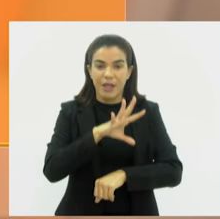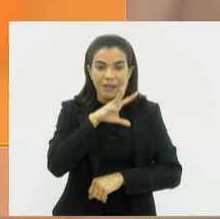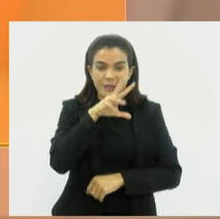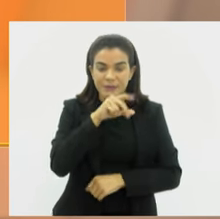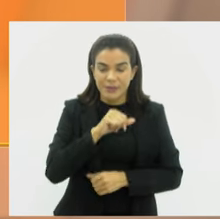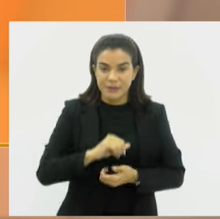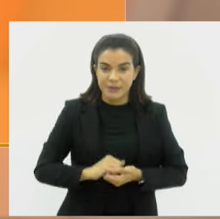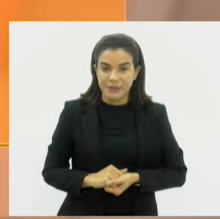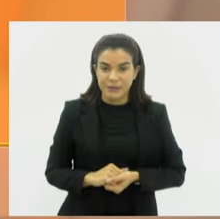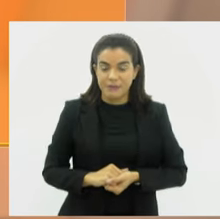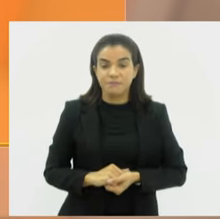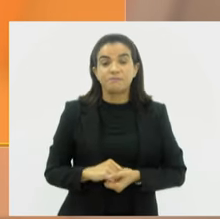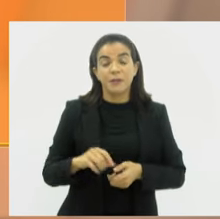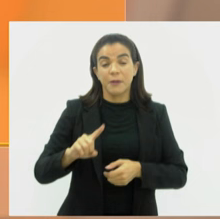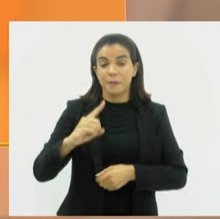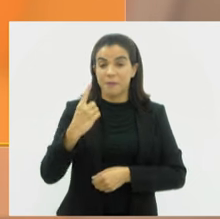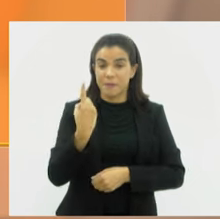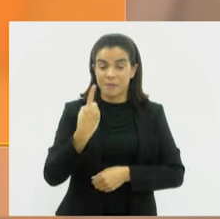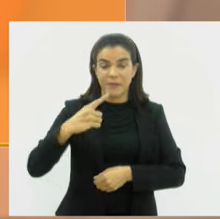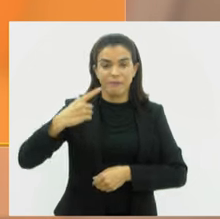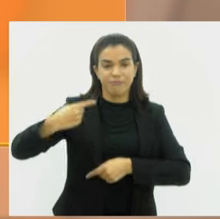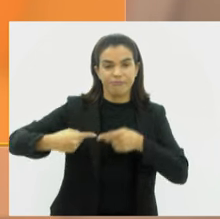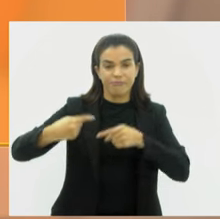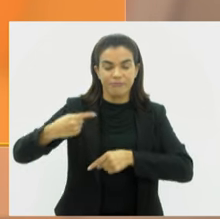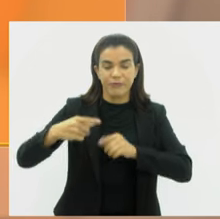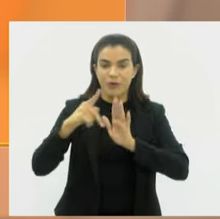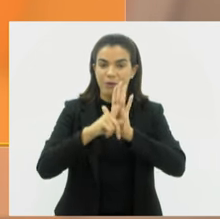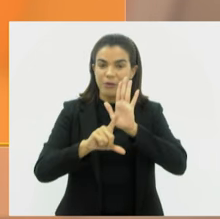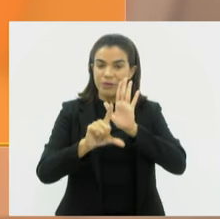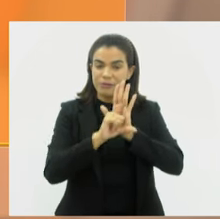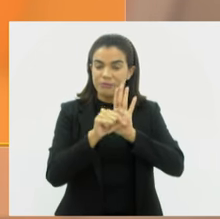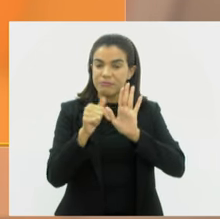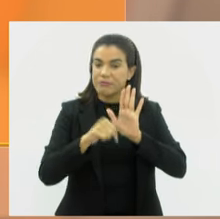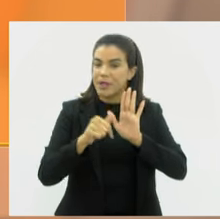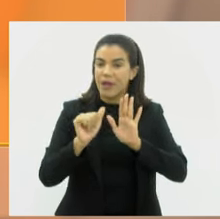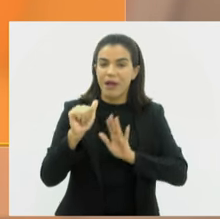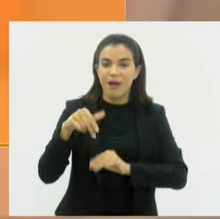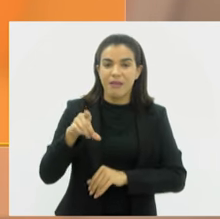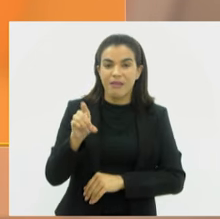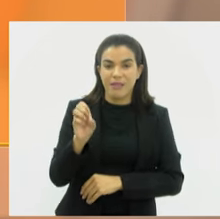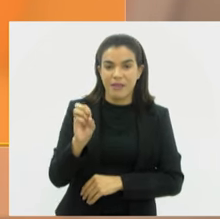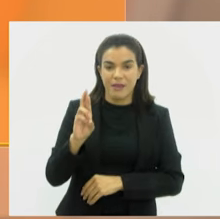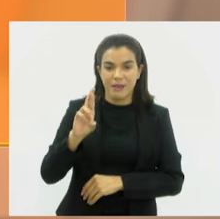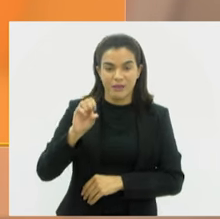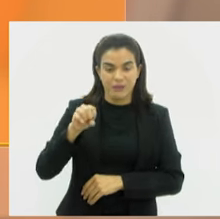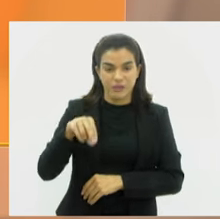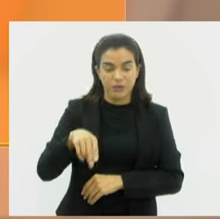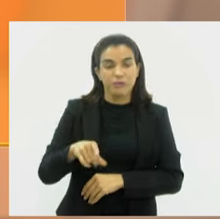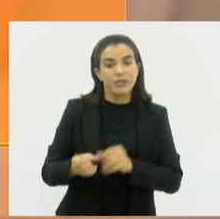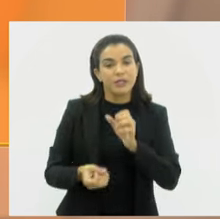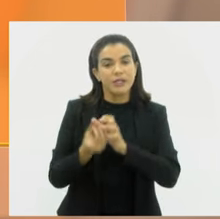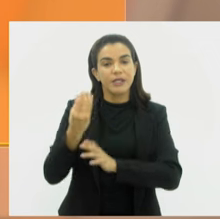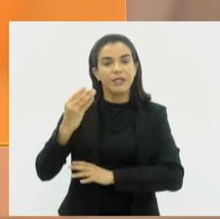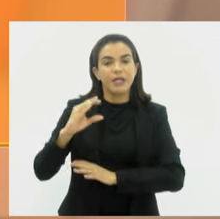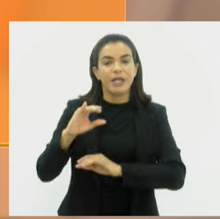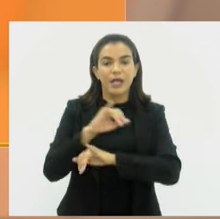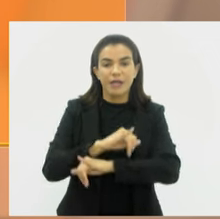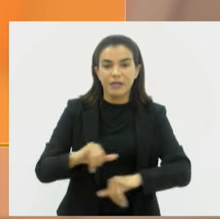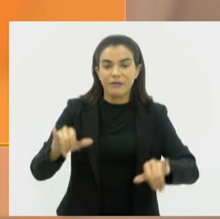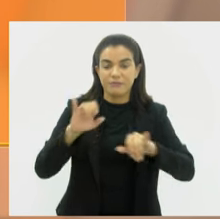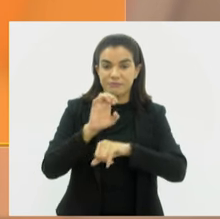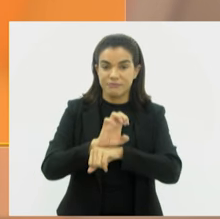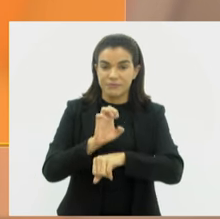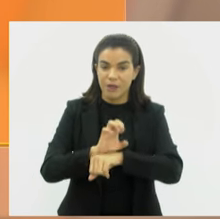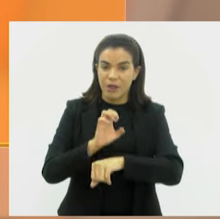Animais. Em primeira discussão, um projeto do deputado Anderson Moraes, que cria a campanha estadual de